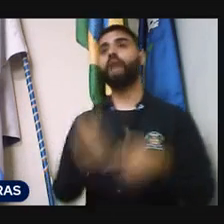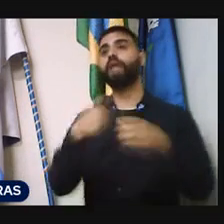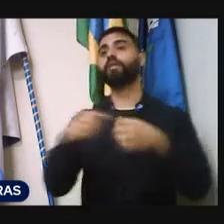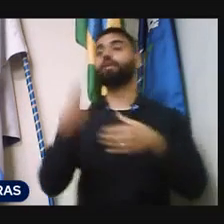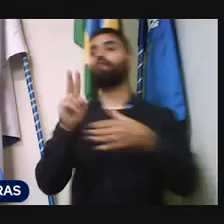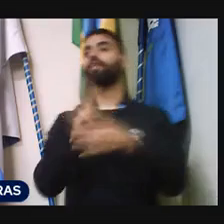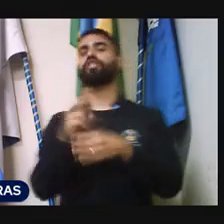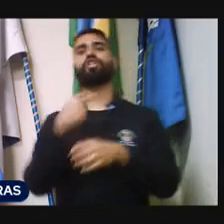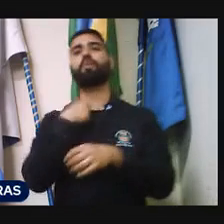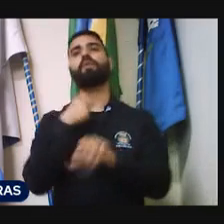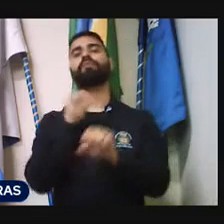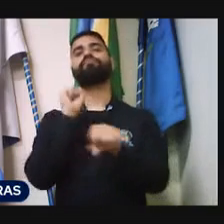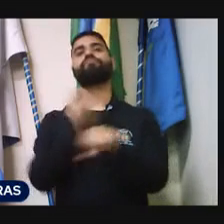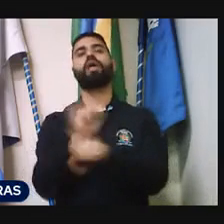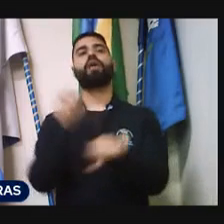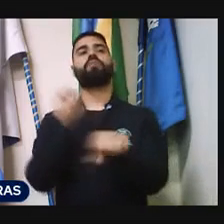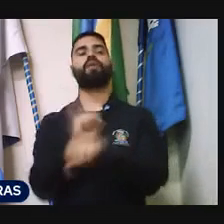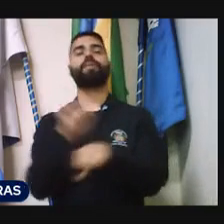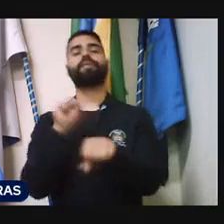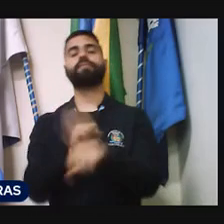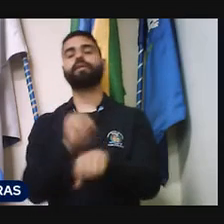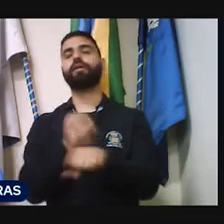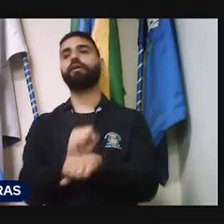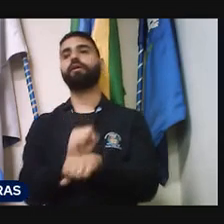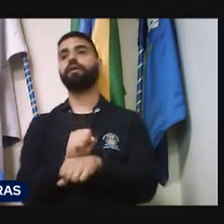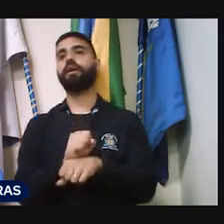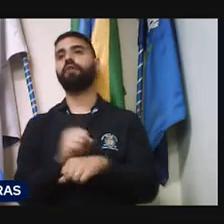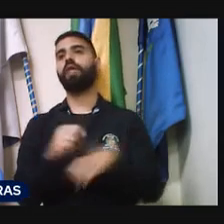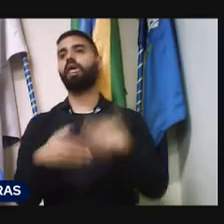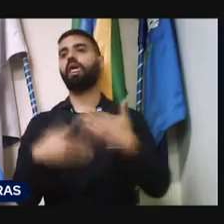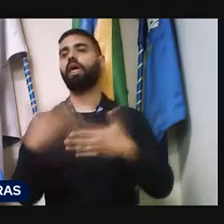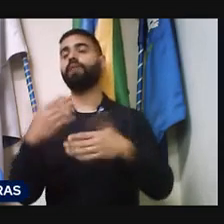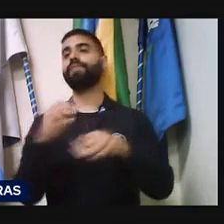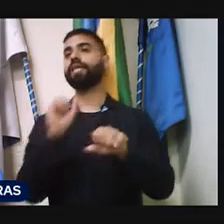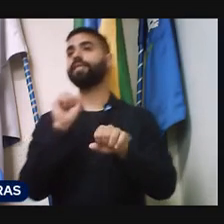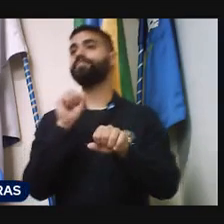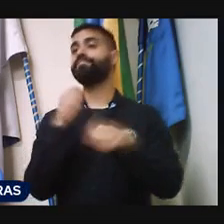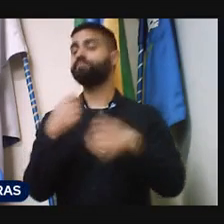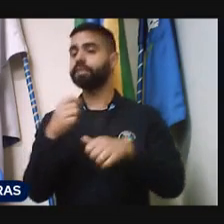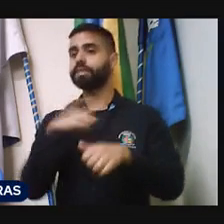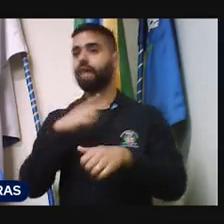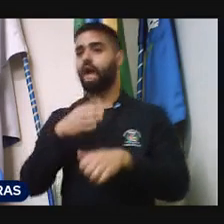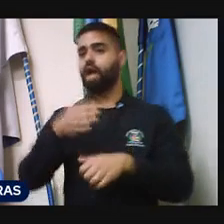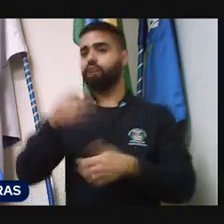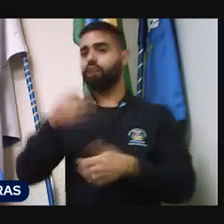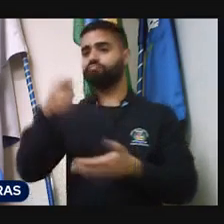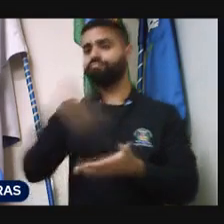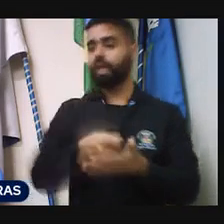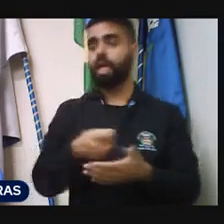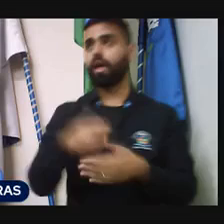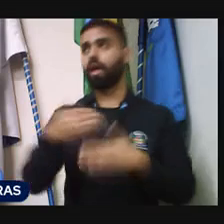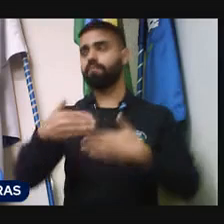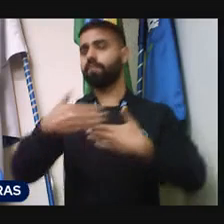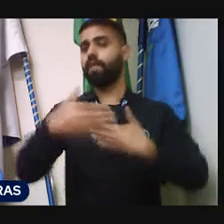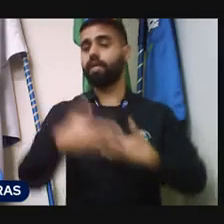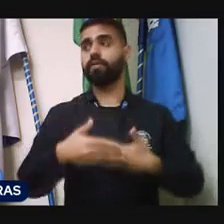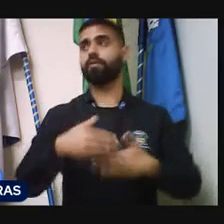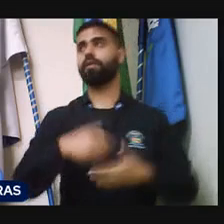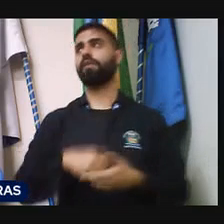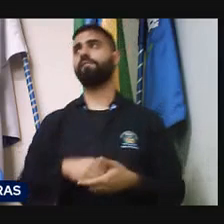pode esperar mais para que as coisas aconteçam precisamos de decisões vamos avançado